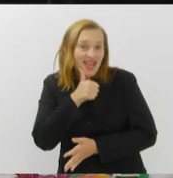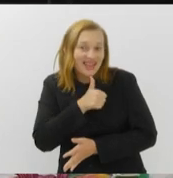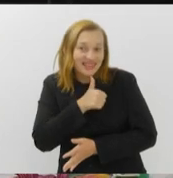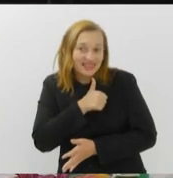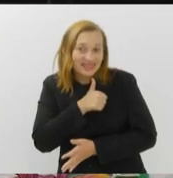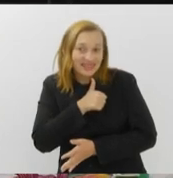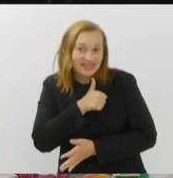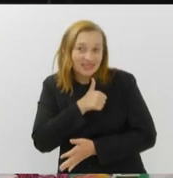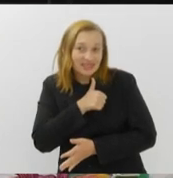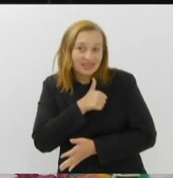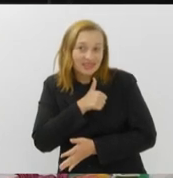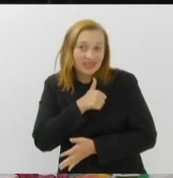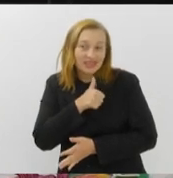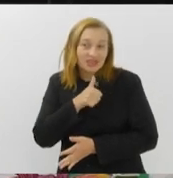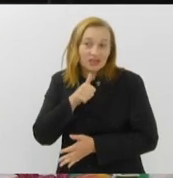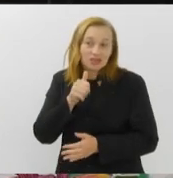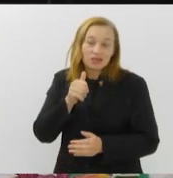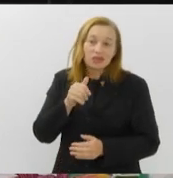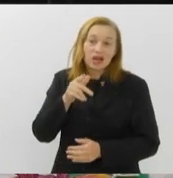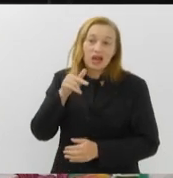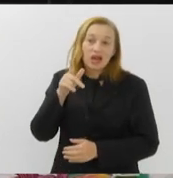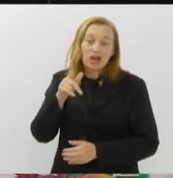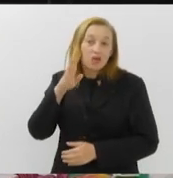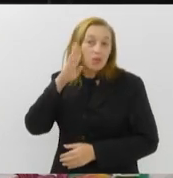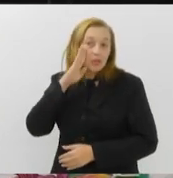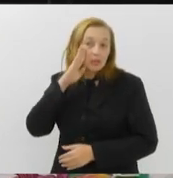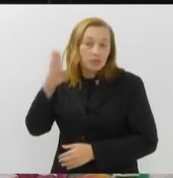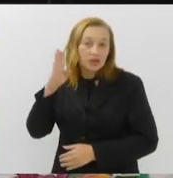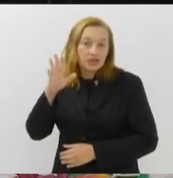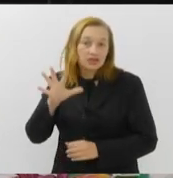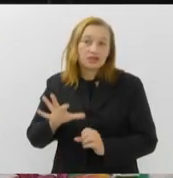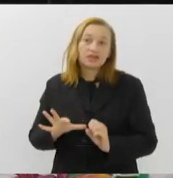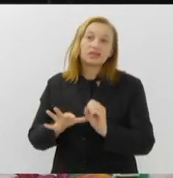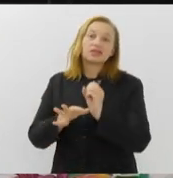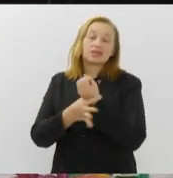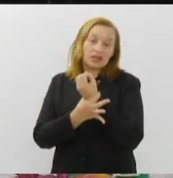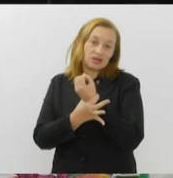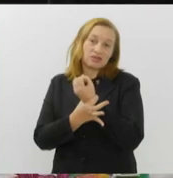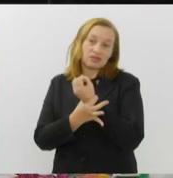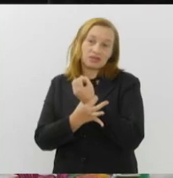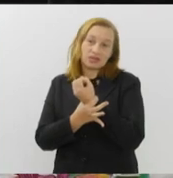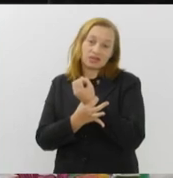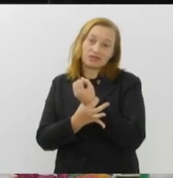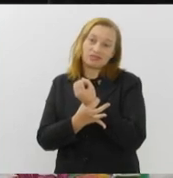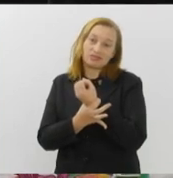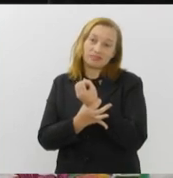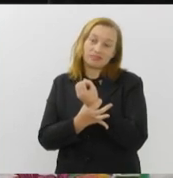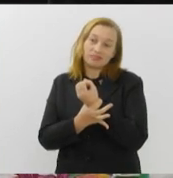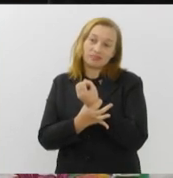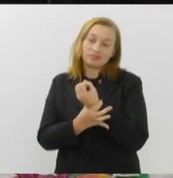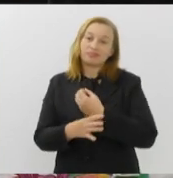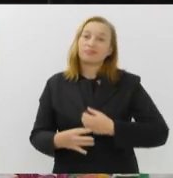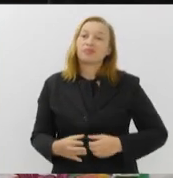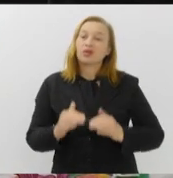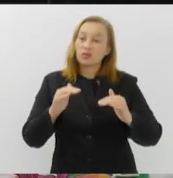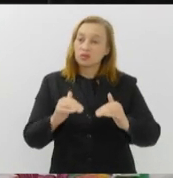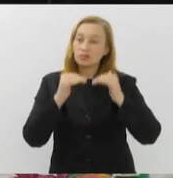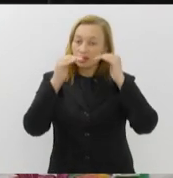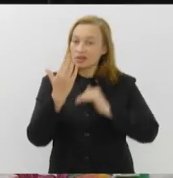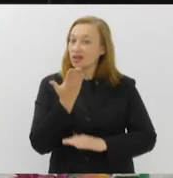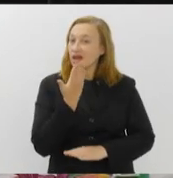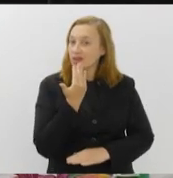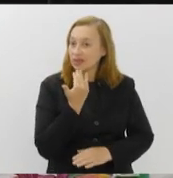como agentes principais de garantias da segurança e da soberania